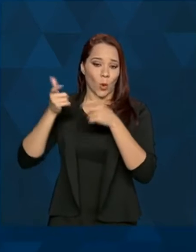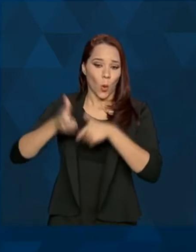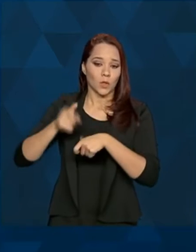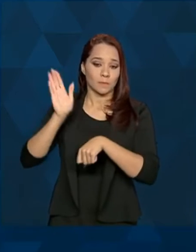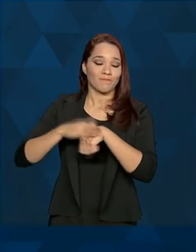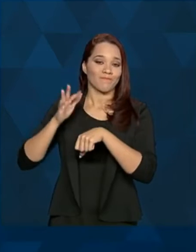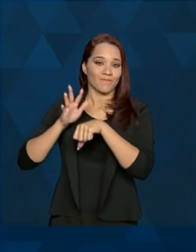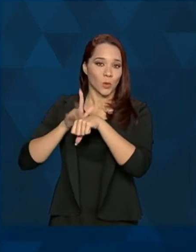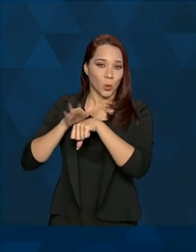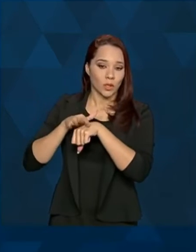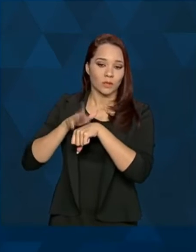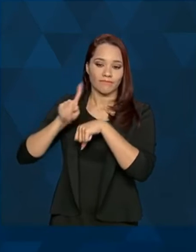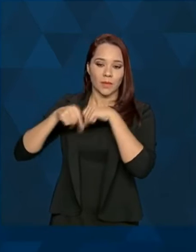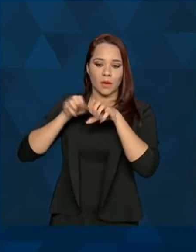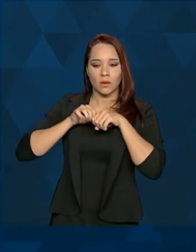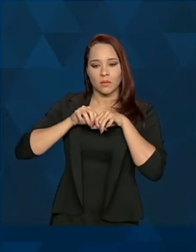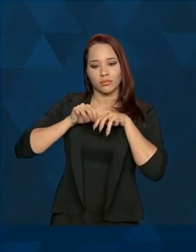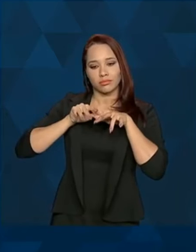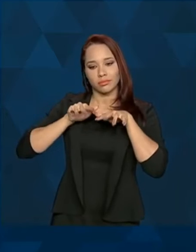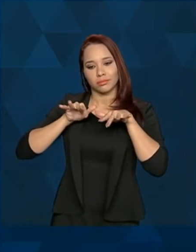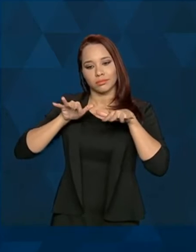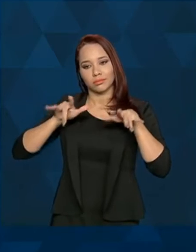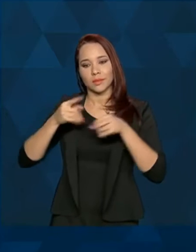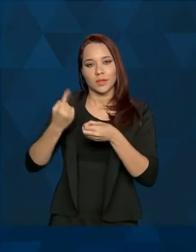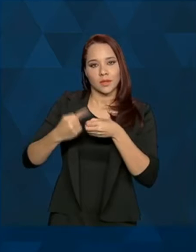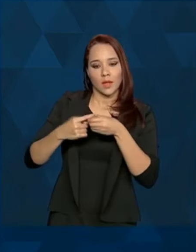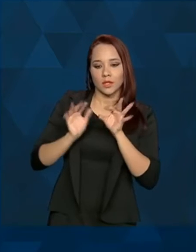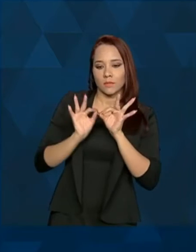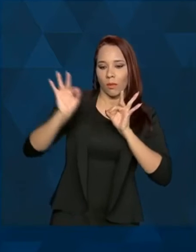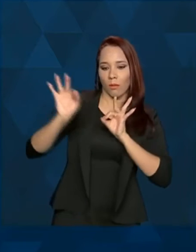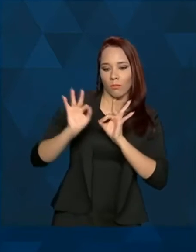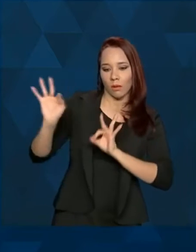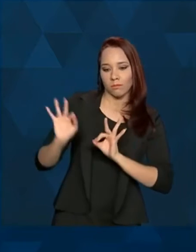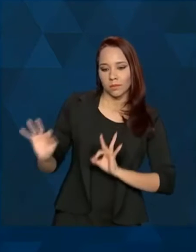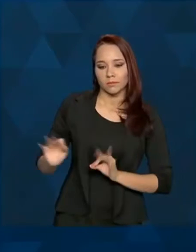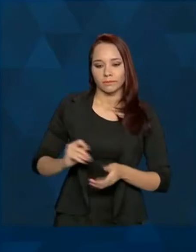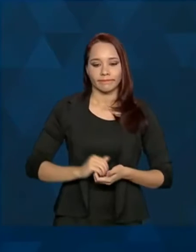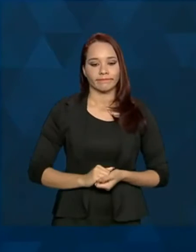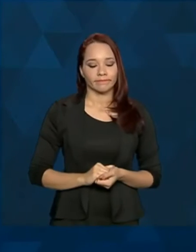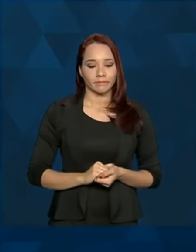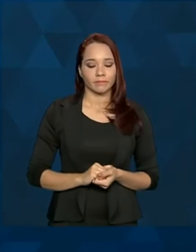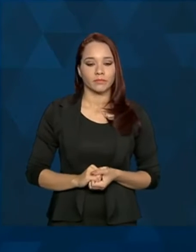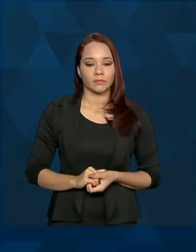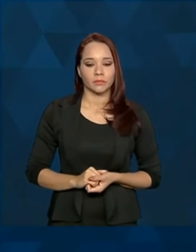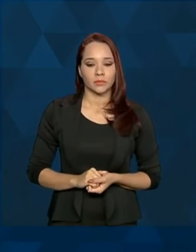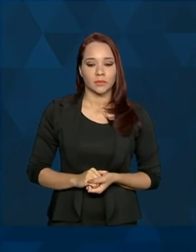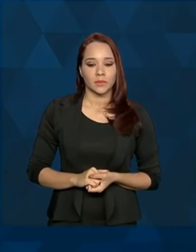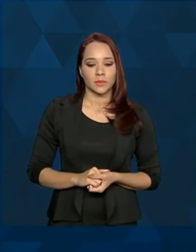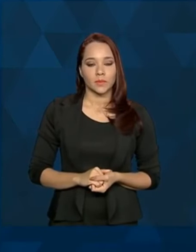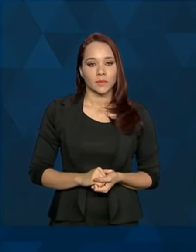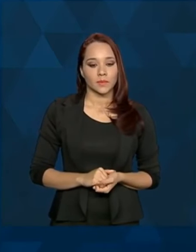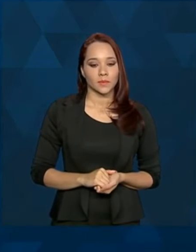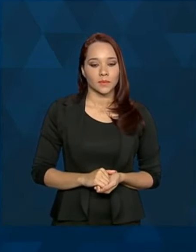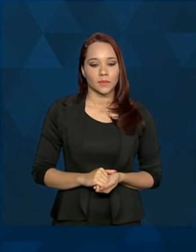foram se espalhando com hotspots para o interior de maneira bastante significativa. Próximo, pode ir passando,